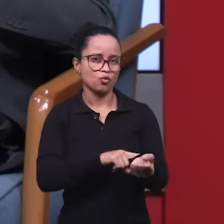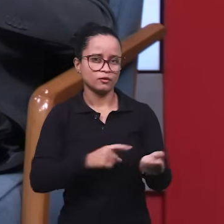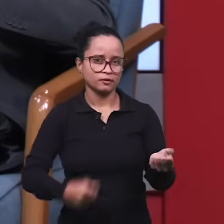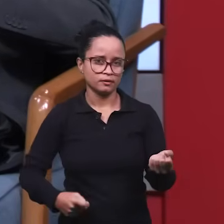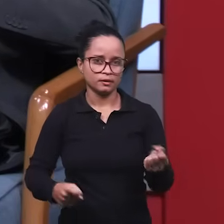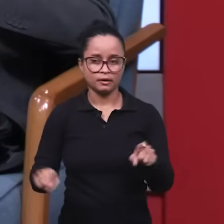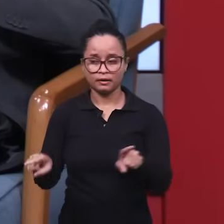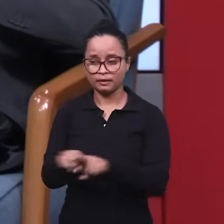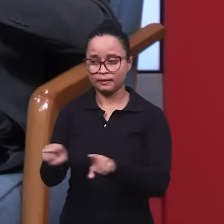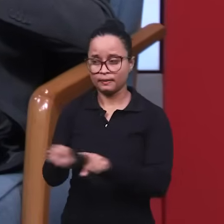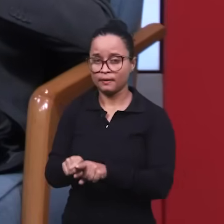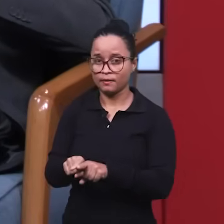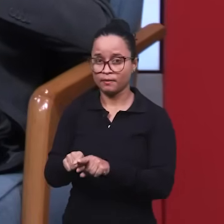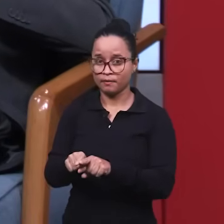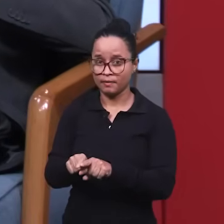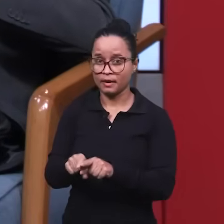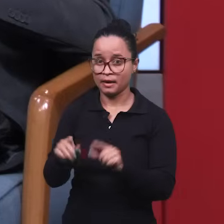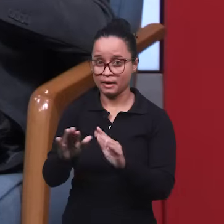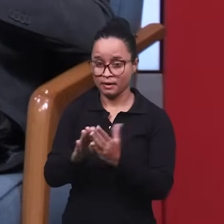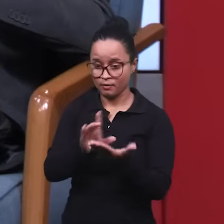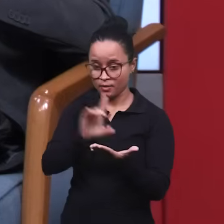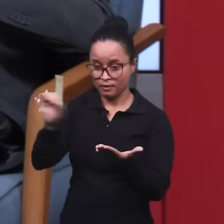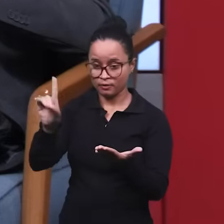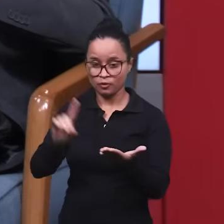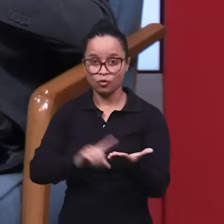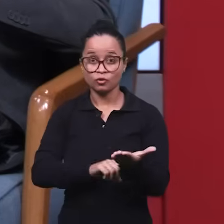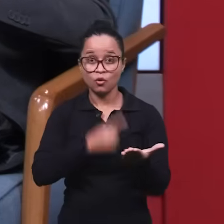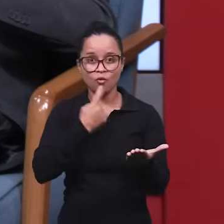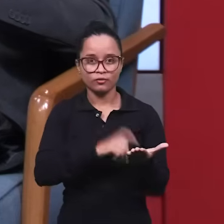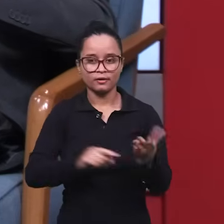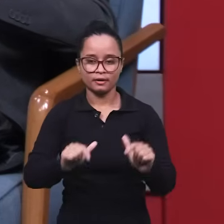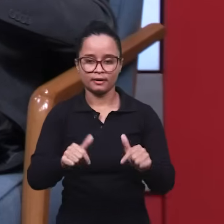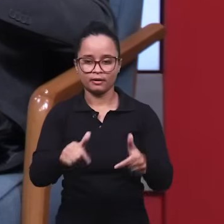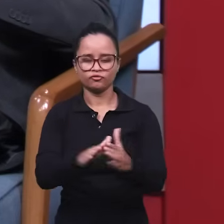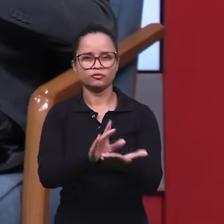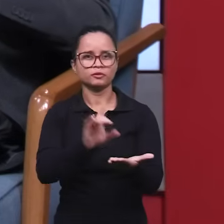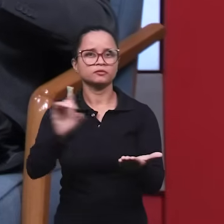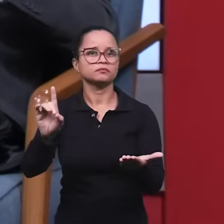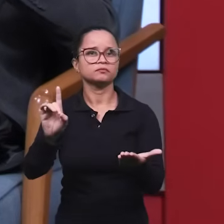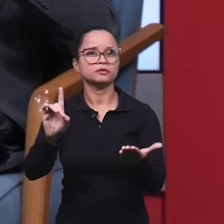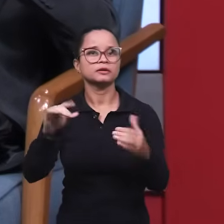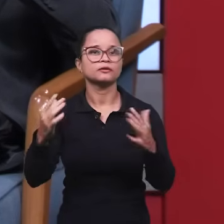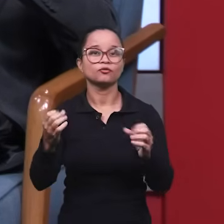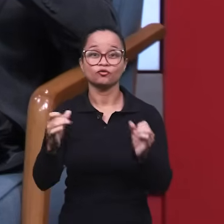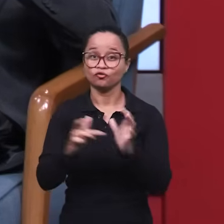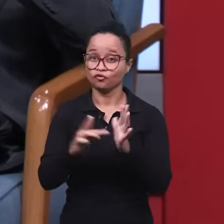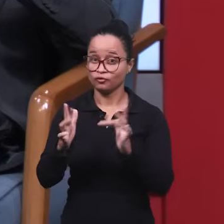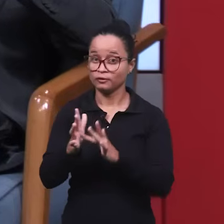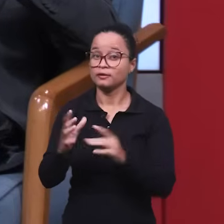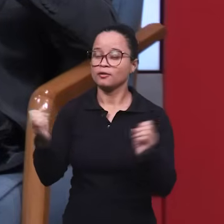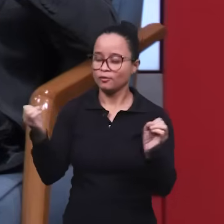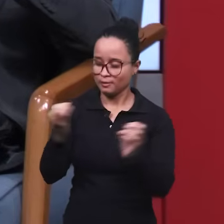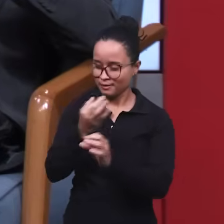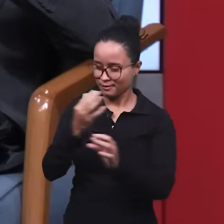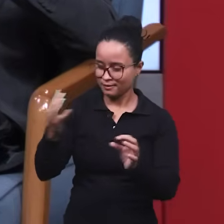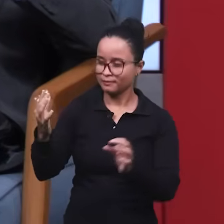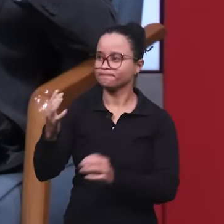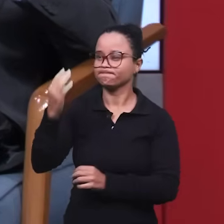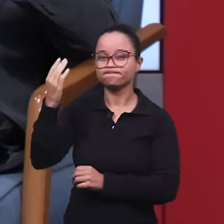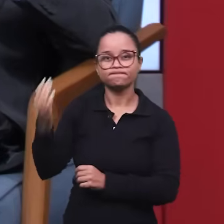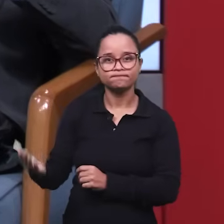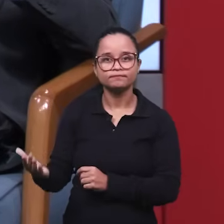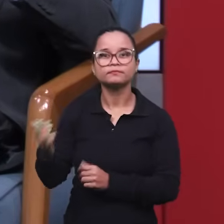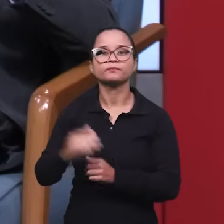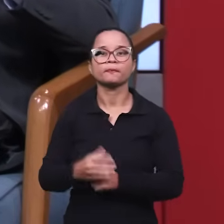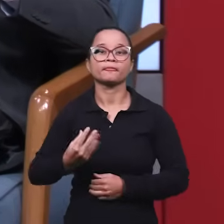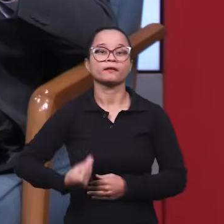e a palavra, quando o sangue opera na palavra, Jesus é glorificado. Jesus